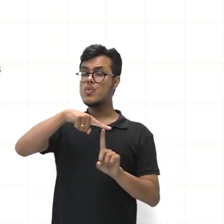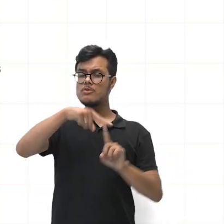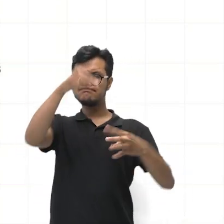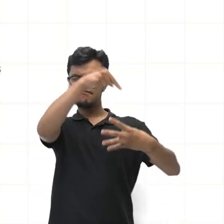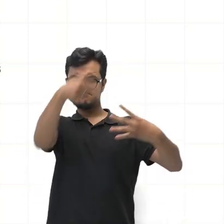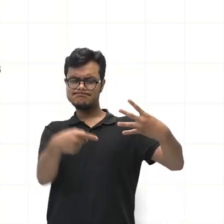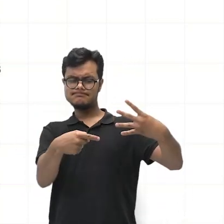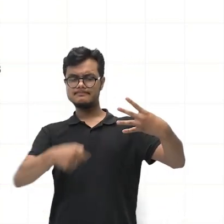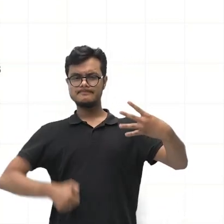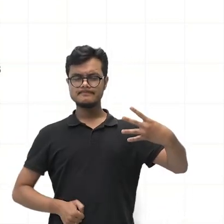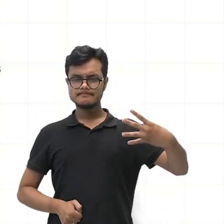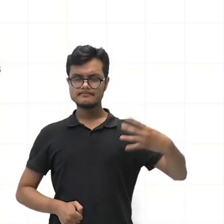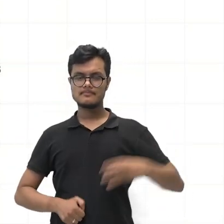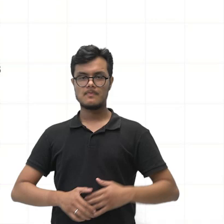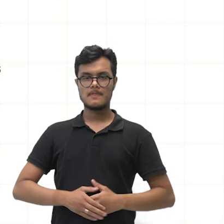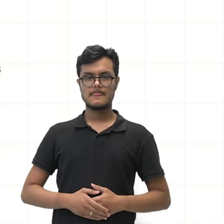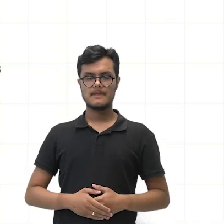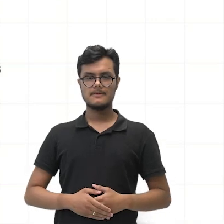Muito bem.